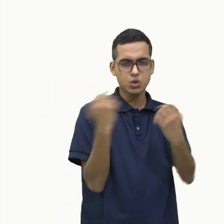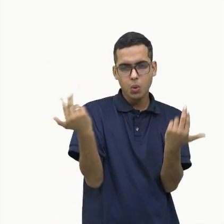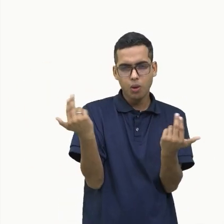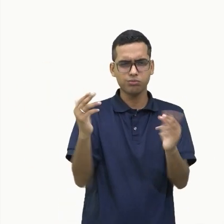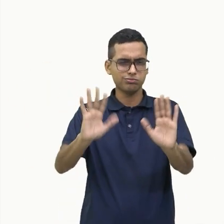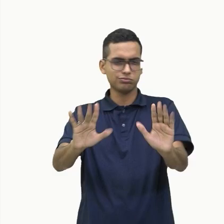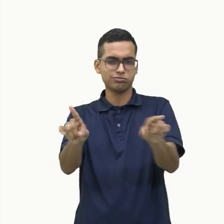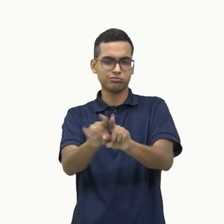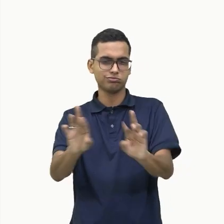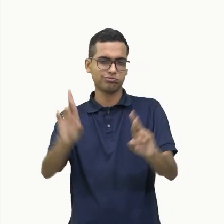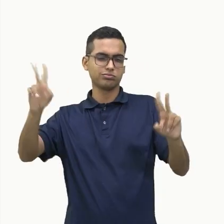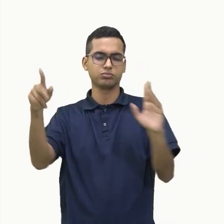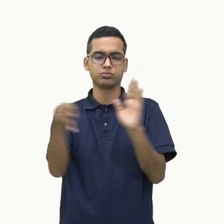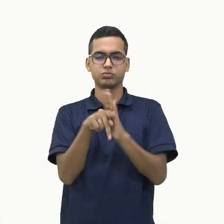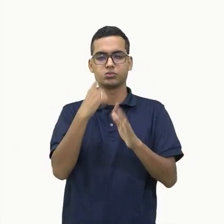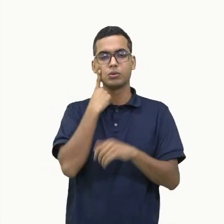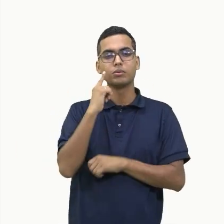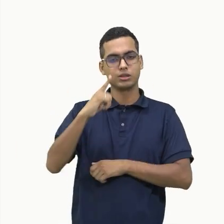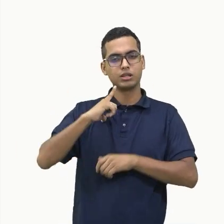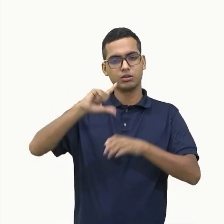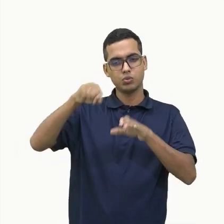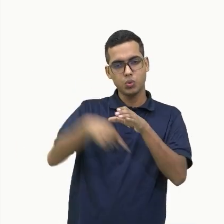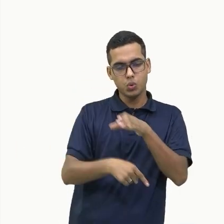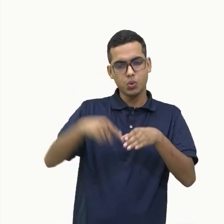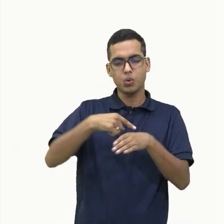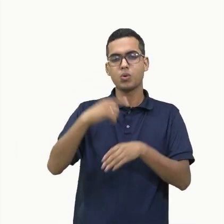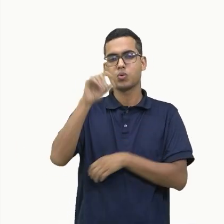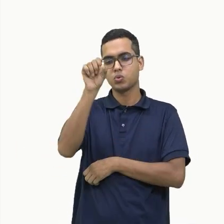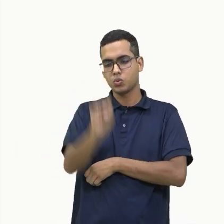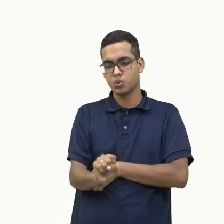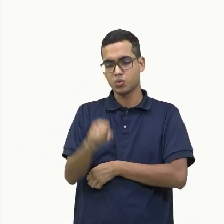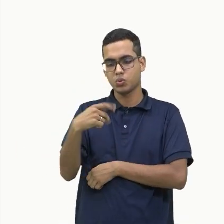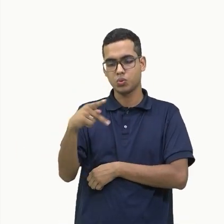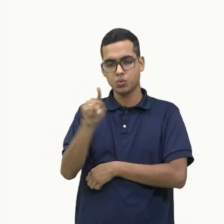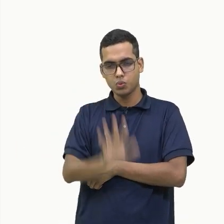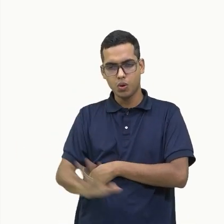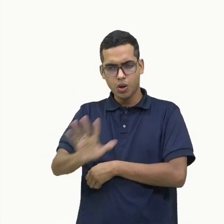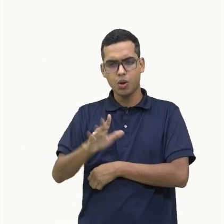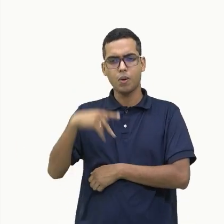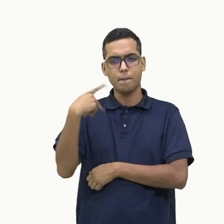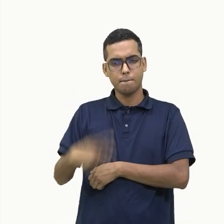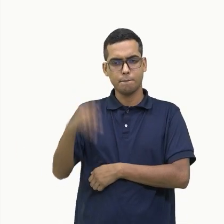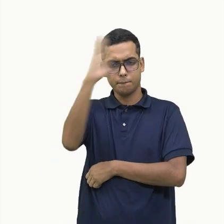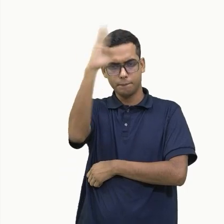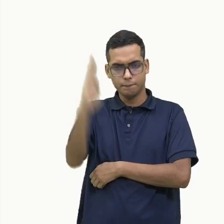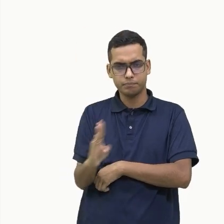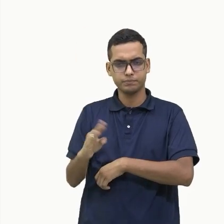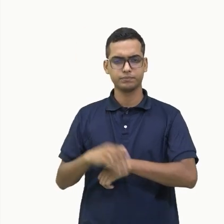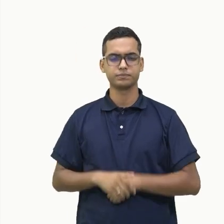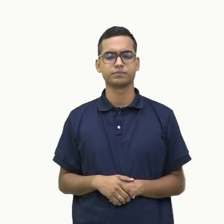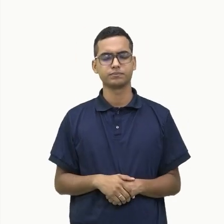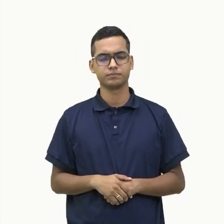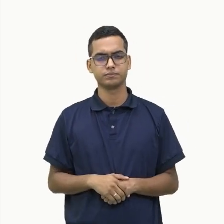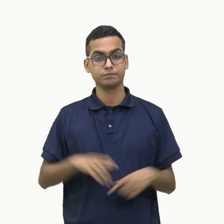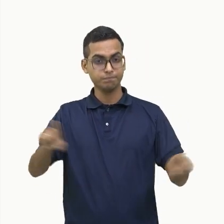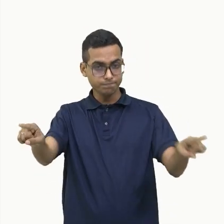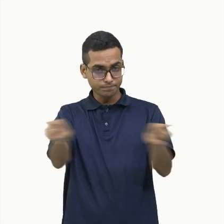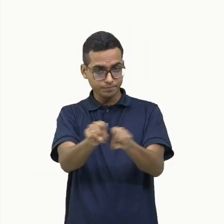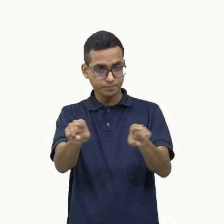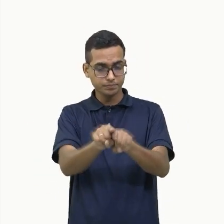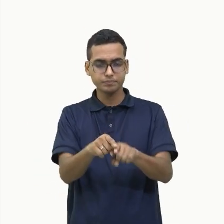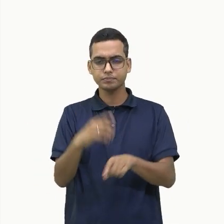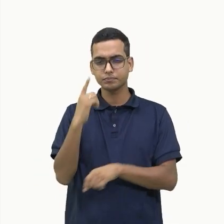no sul do Brasil. Tá bom? Então, a gente observa que essas são as principais áreas, além, né,